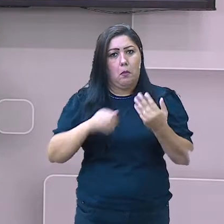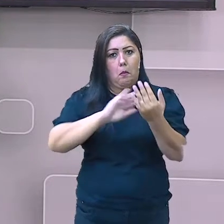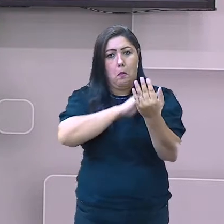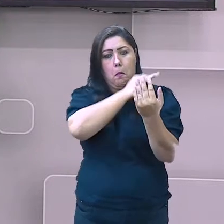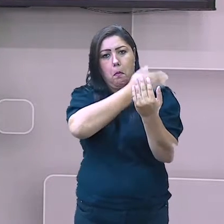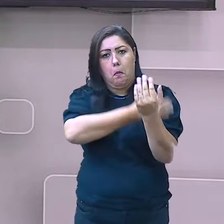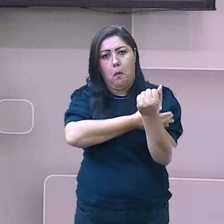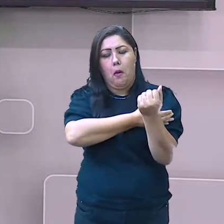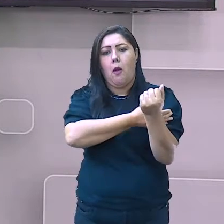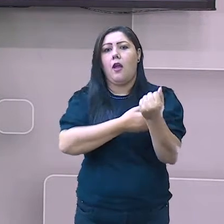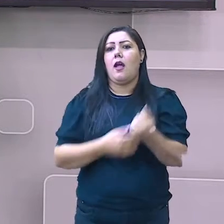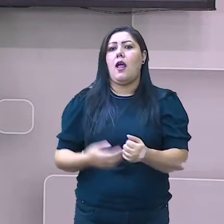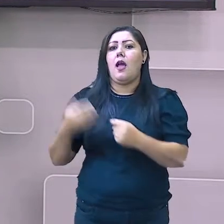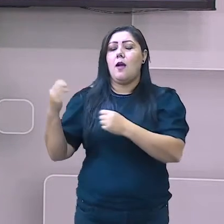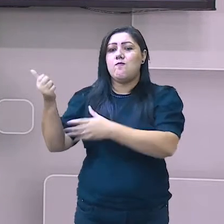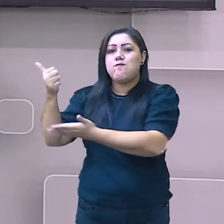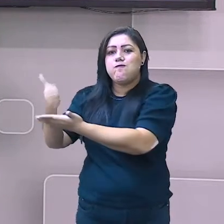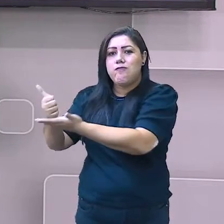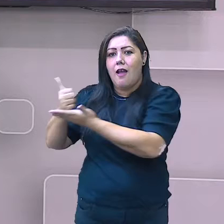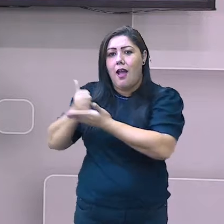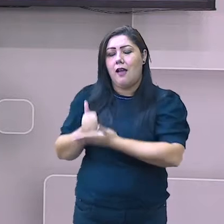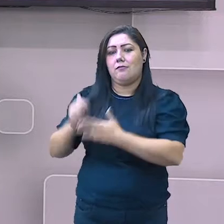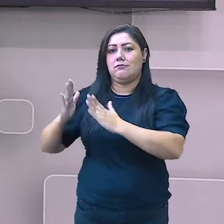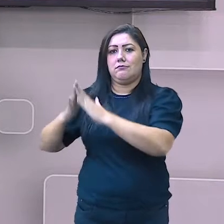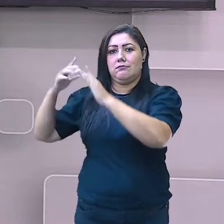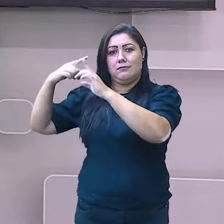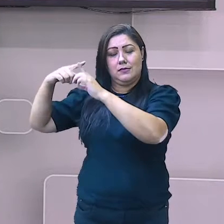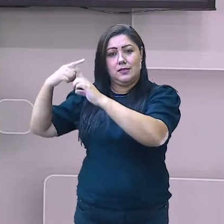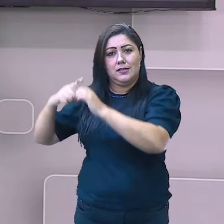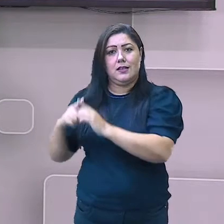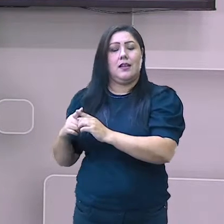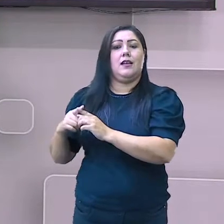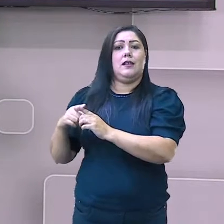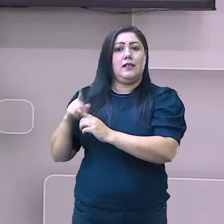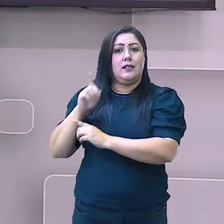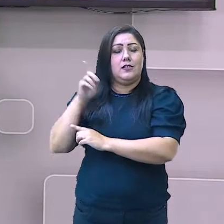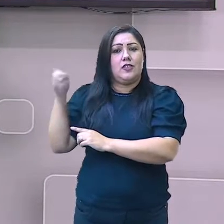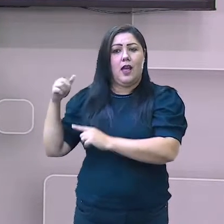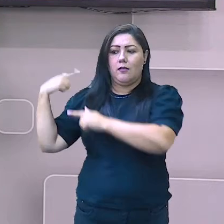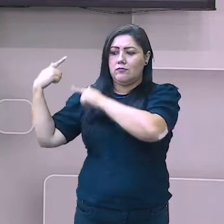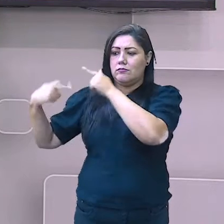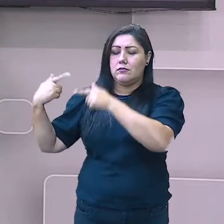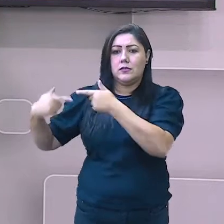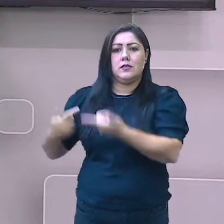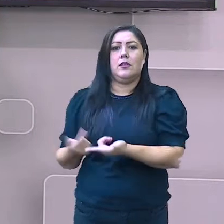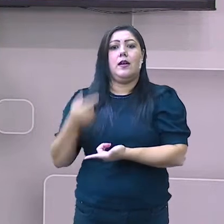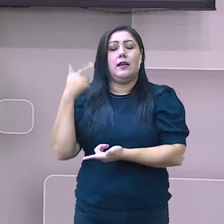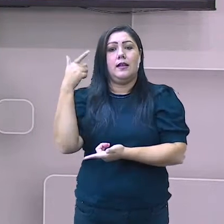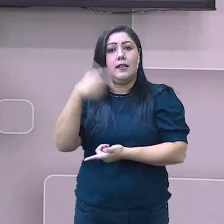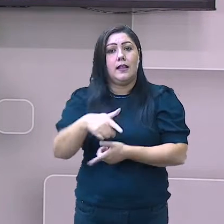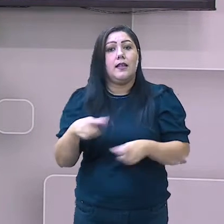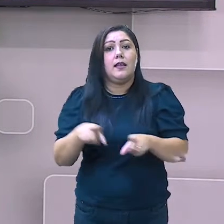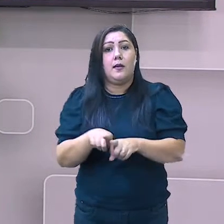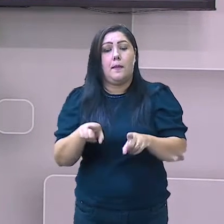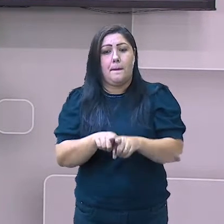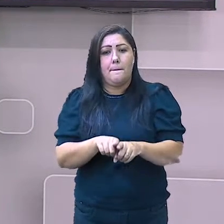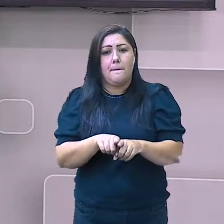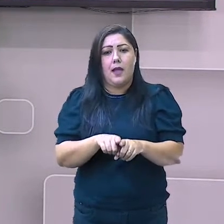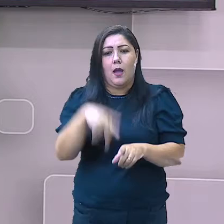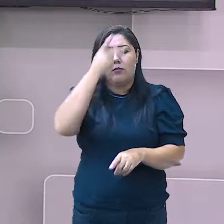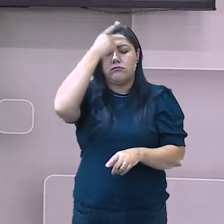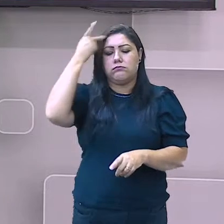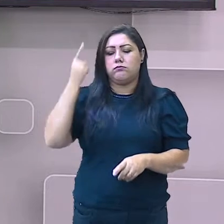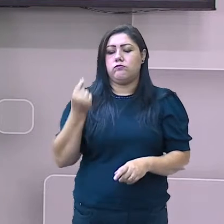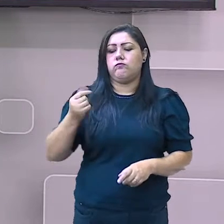Igreja Ortodoxa Russa e da nobreza, que era proprietária de terras. A partir da segunda metade